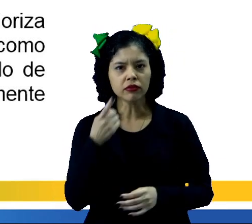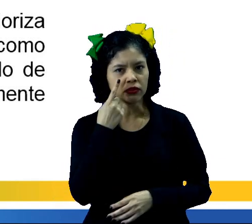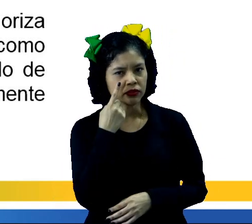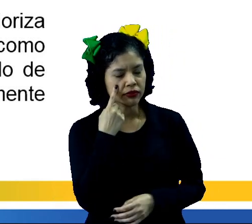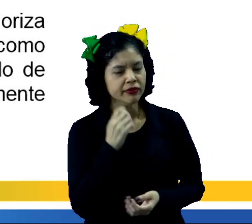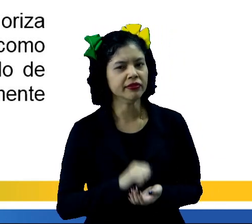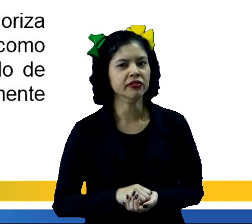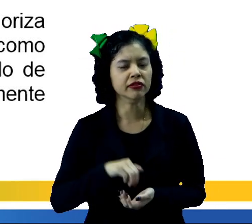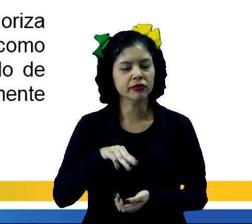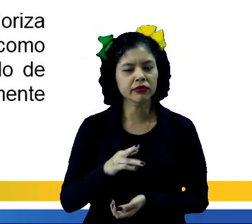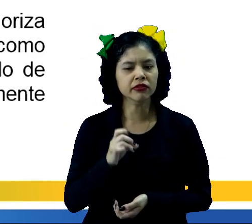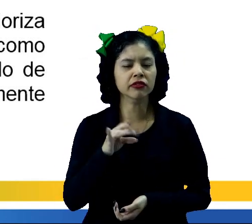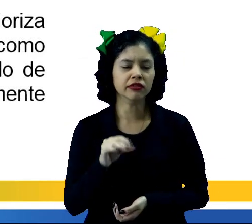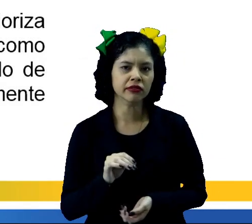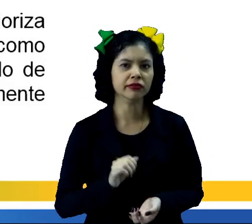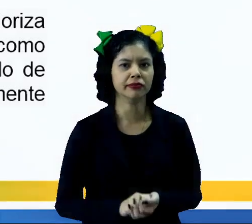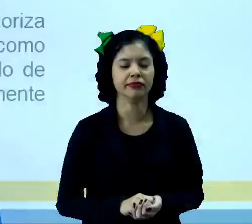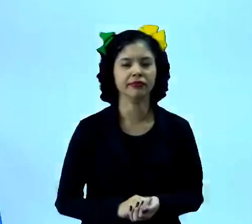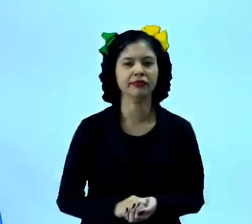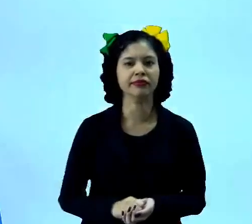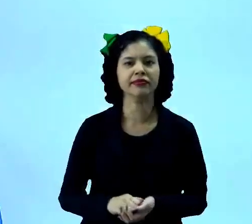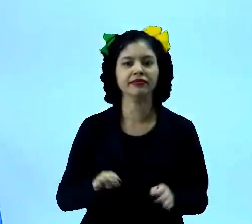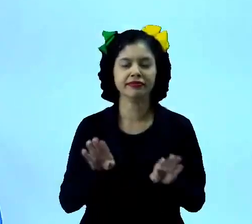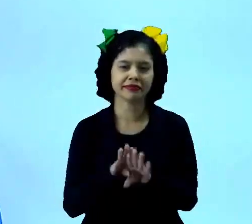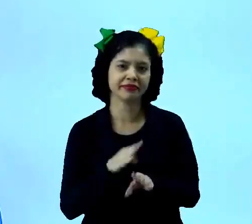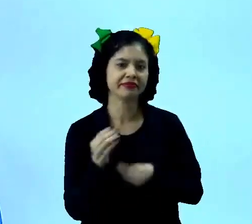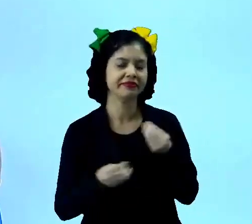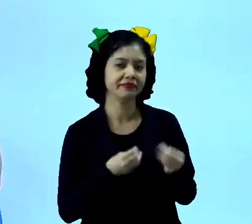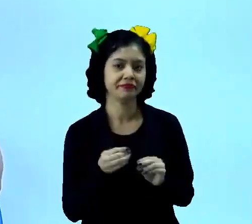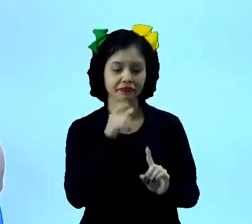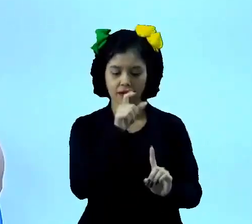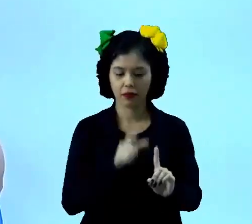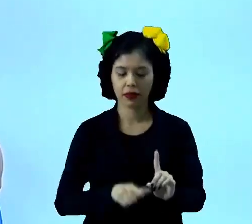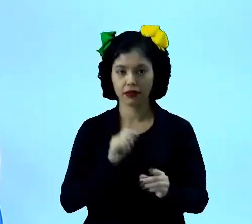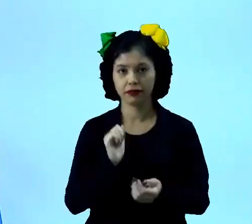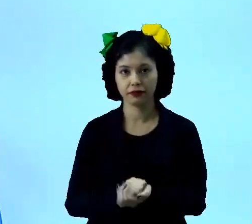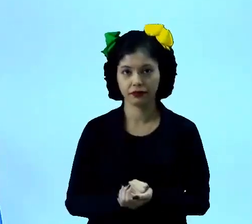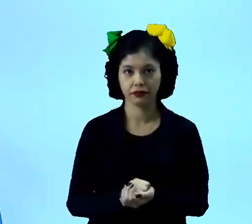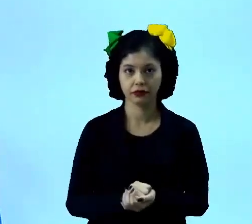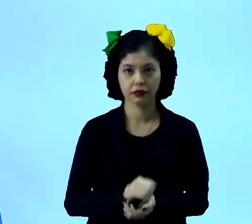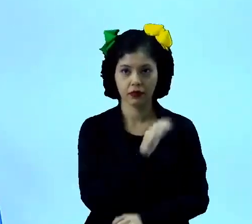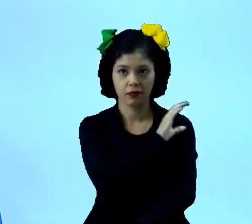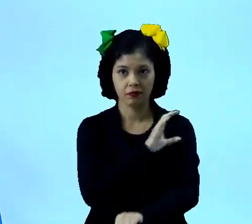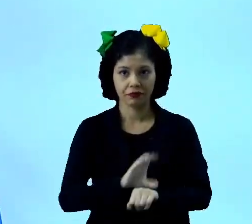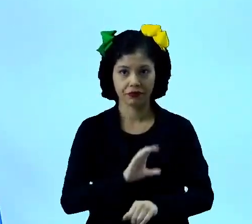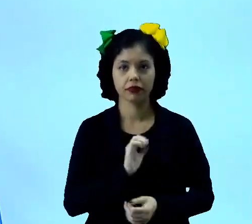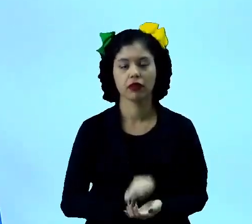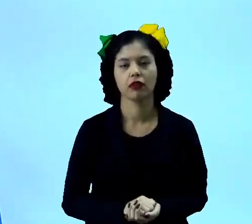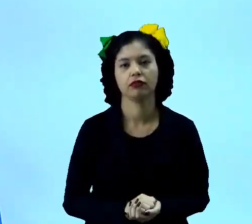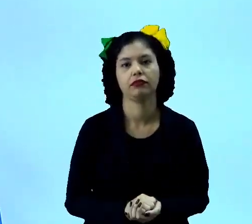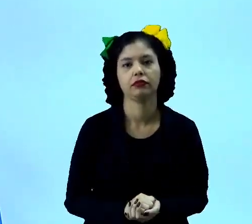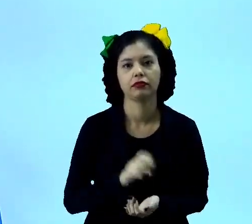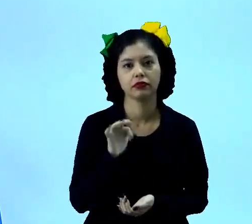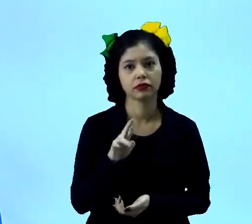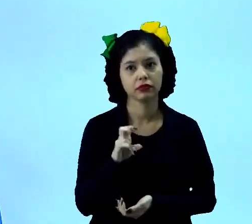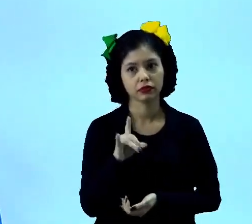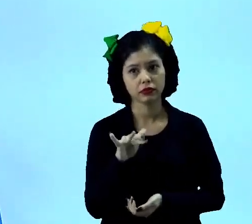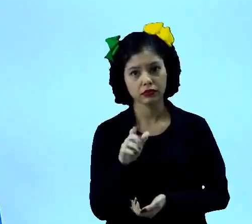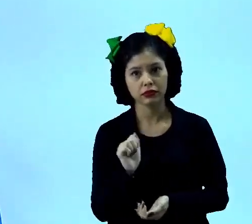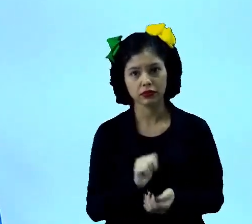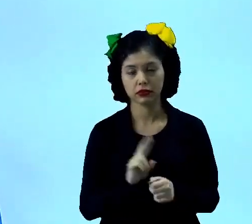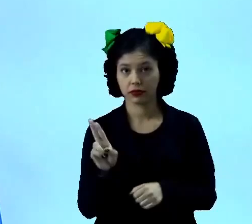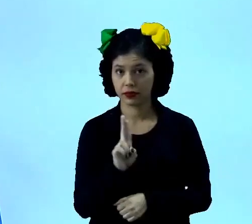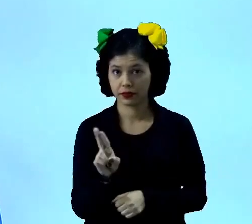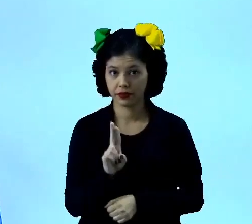né, o modo de europeu viver, né, como um referencial cultural. É o que a antropologia chama